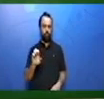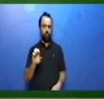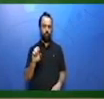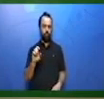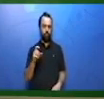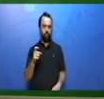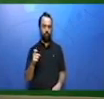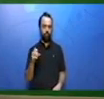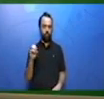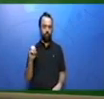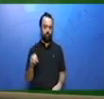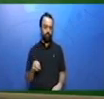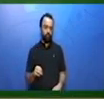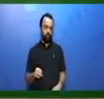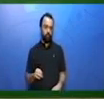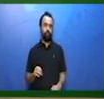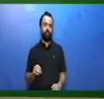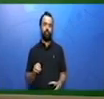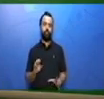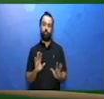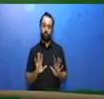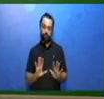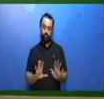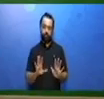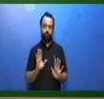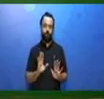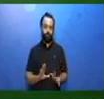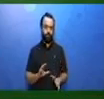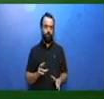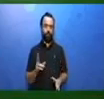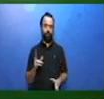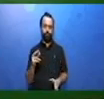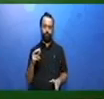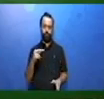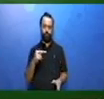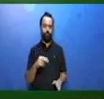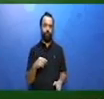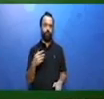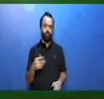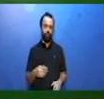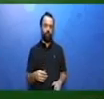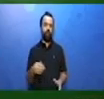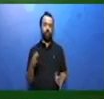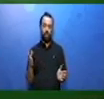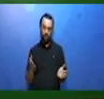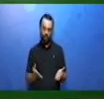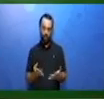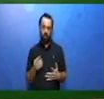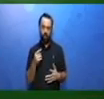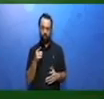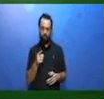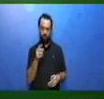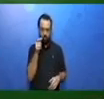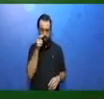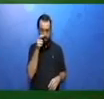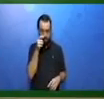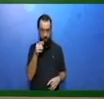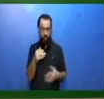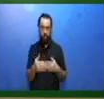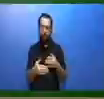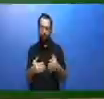tesoura agora e corra para cortar, não, tá? Não vai recortar correndo. Você vai acompanhar comigo e depois você vai fazer com